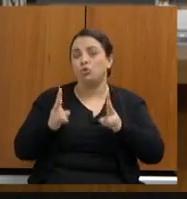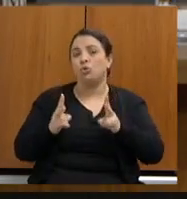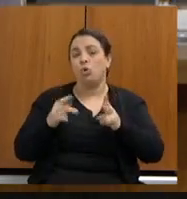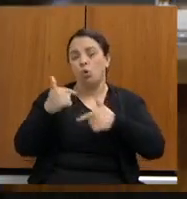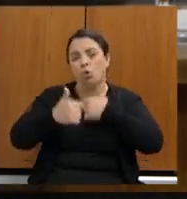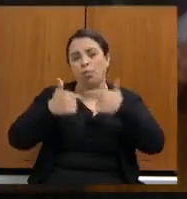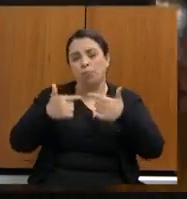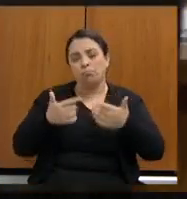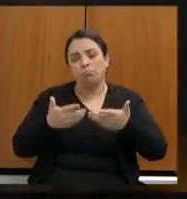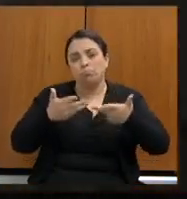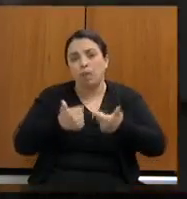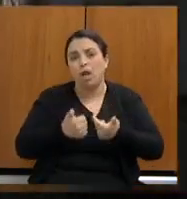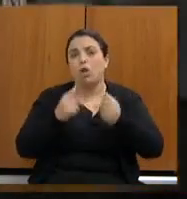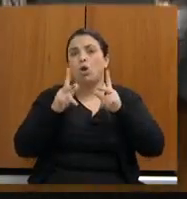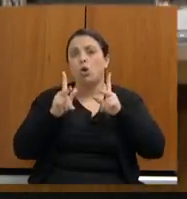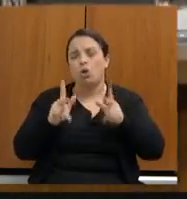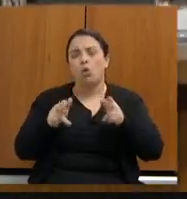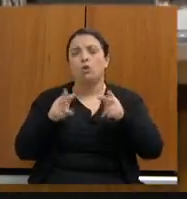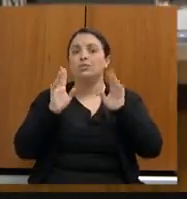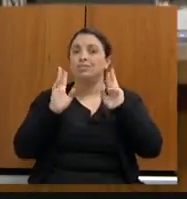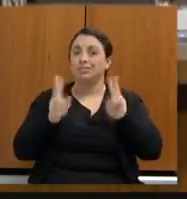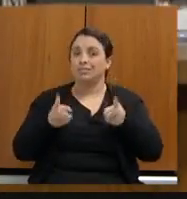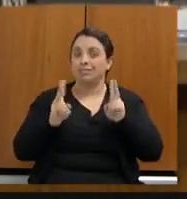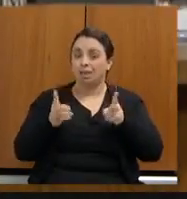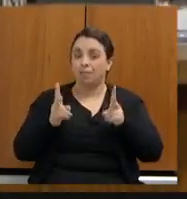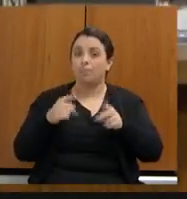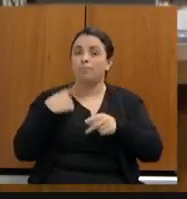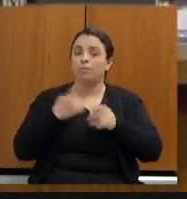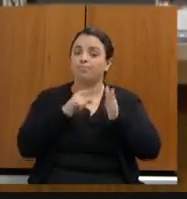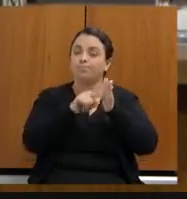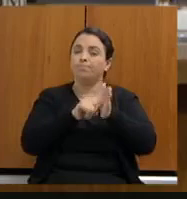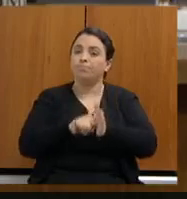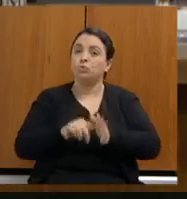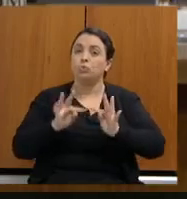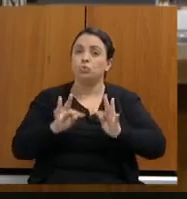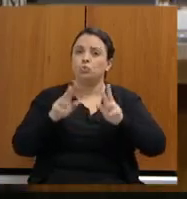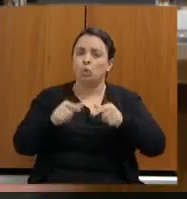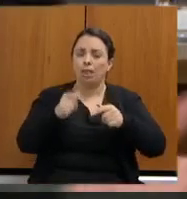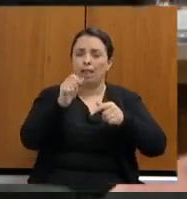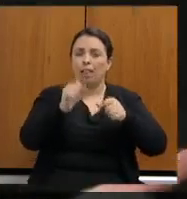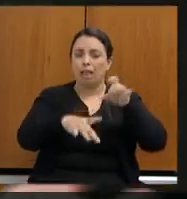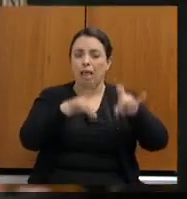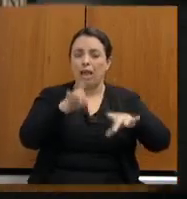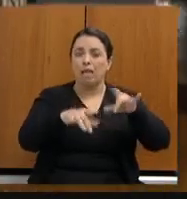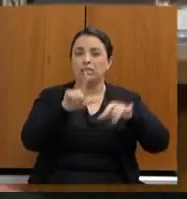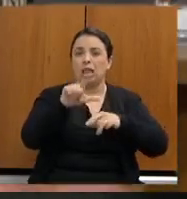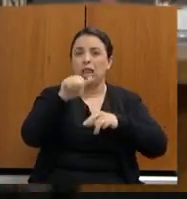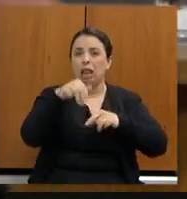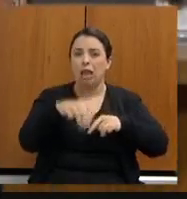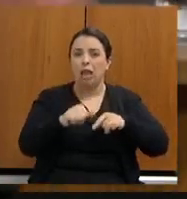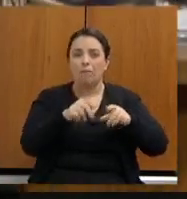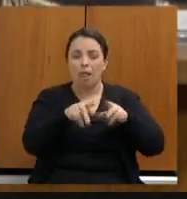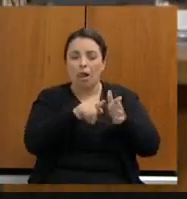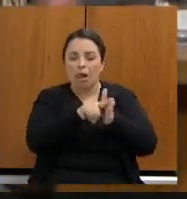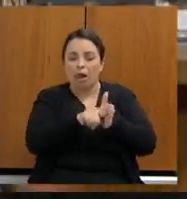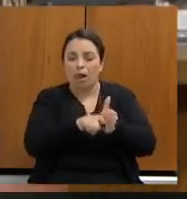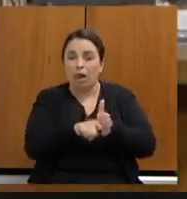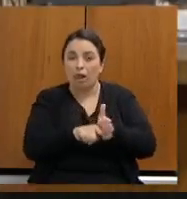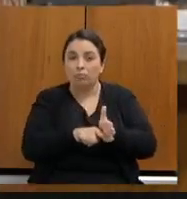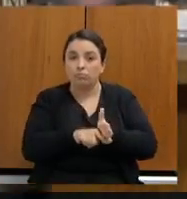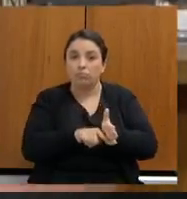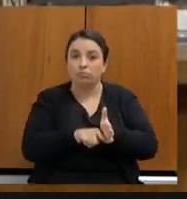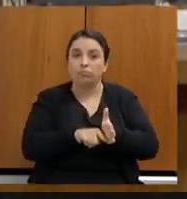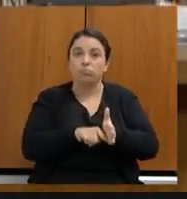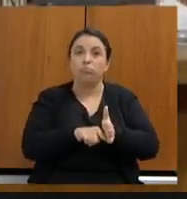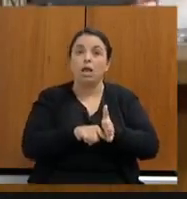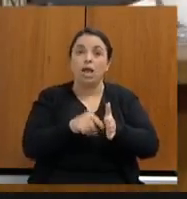eficiência eficácia nós vamos investigar todo o rejeito e fica acima e abaixo